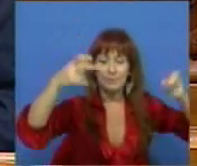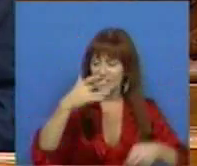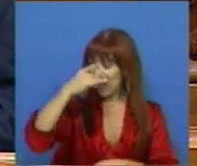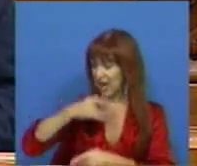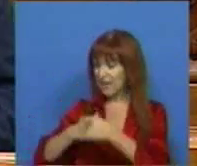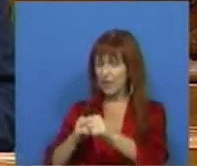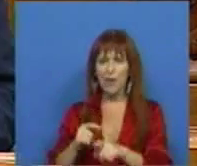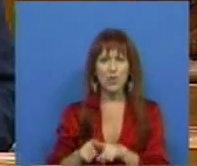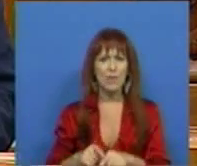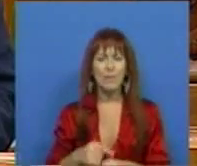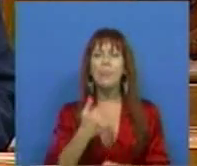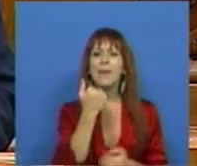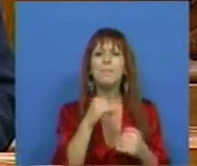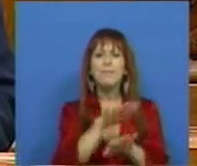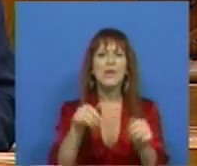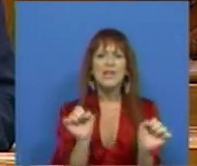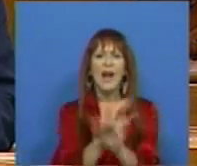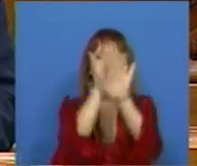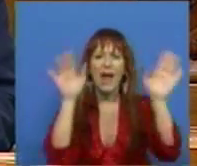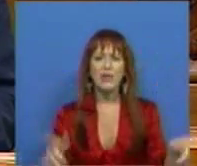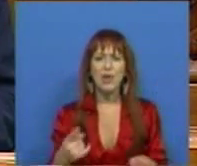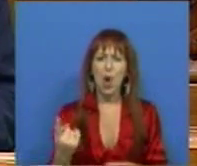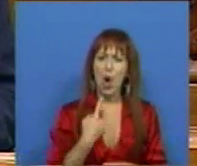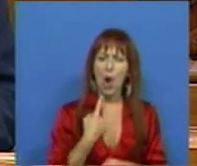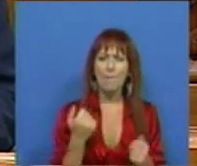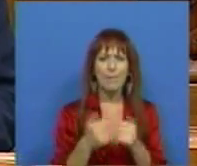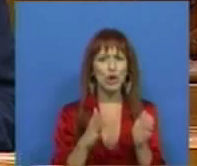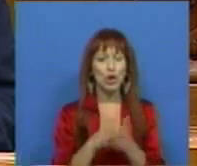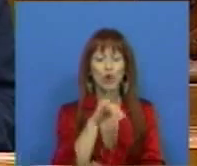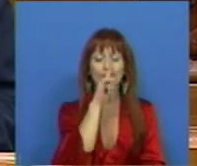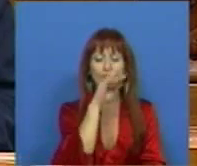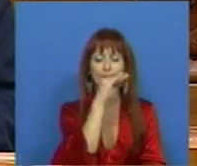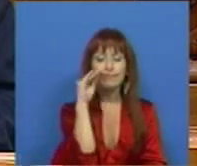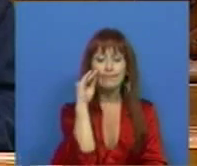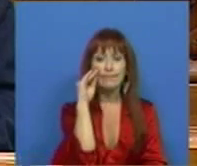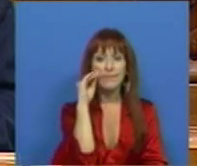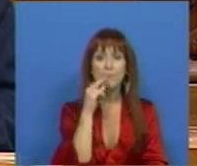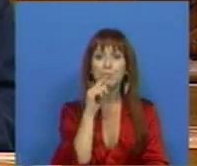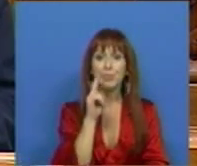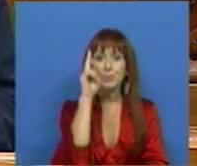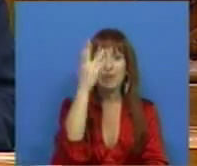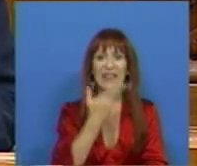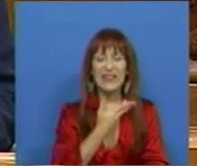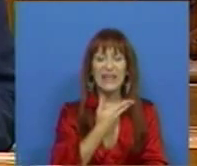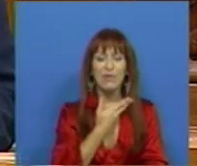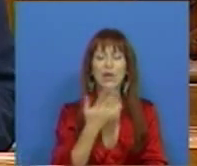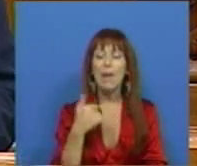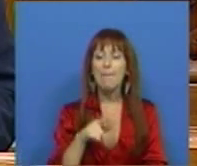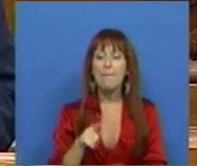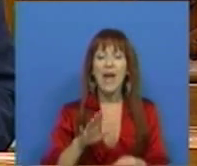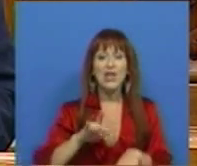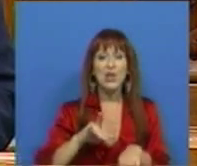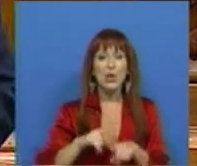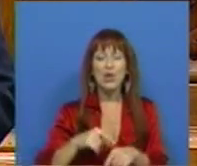Silva, a mensagem é clara. Devemos estar todos caladinhos sobre os juros da dívida, mas só quando